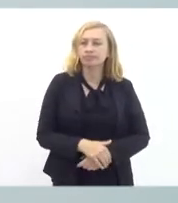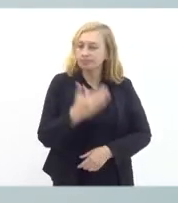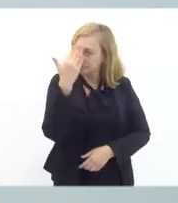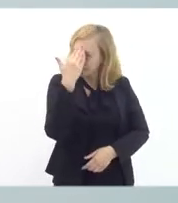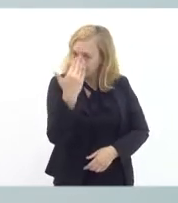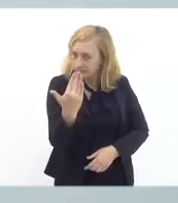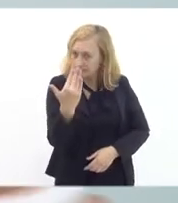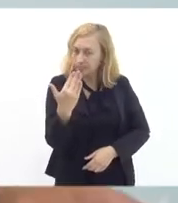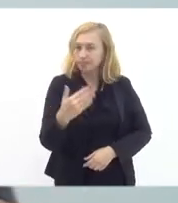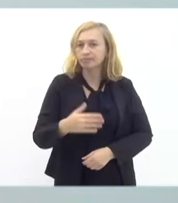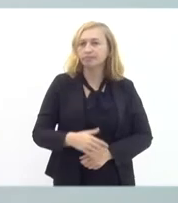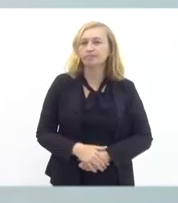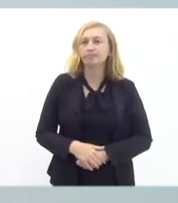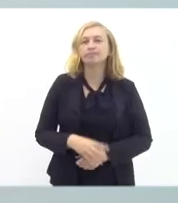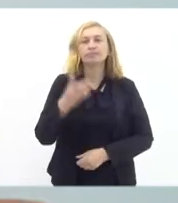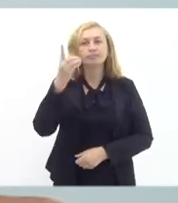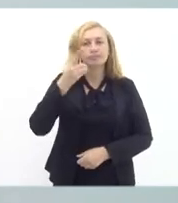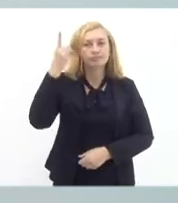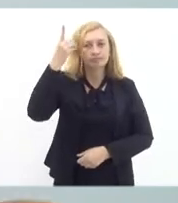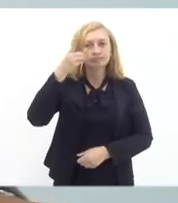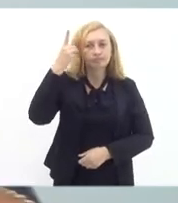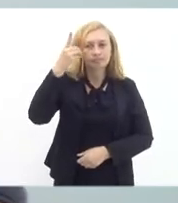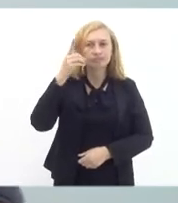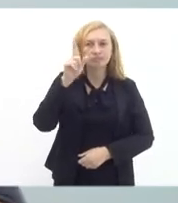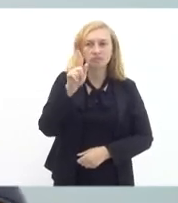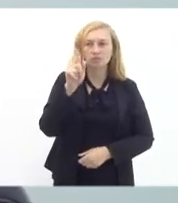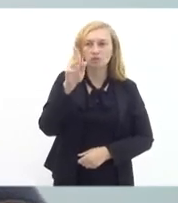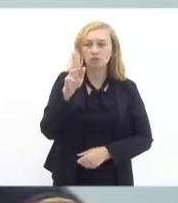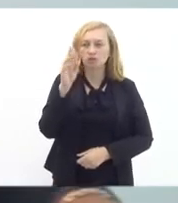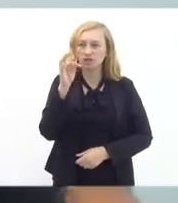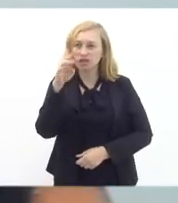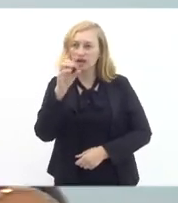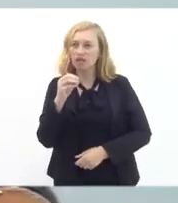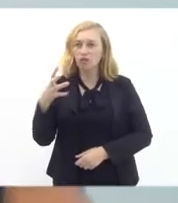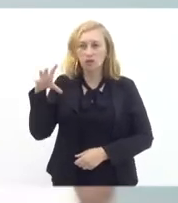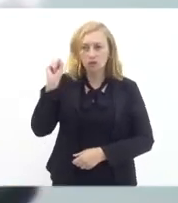Obrigado, deputado Gustavo. Vocês me ouvem bem? Sim.